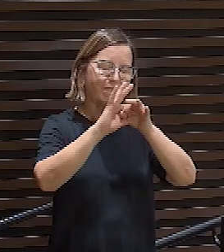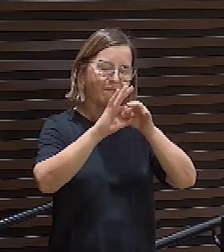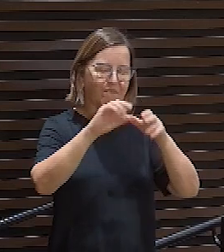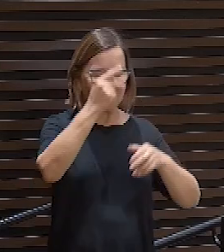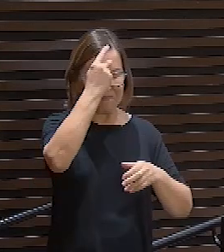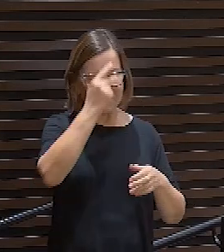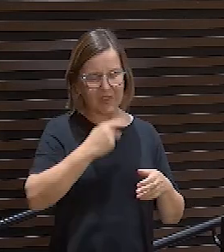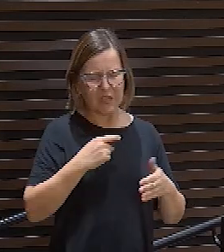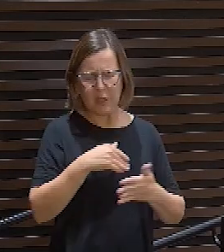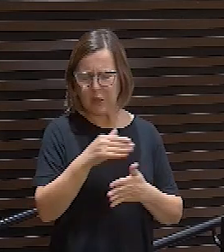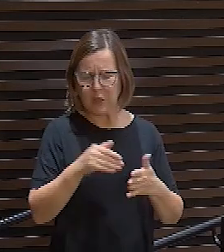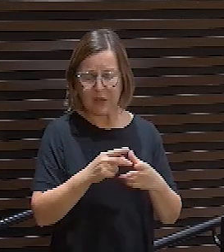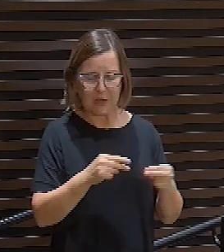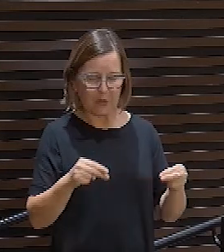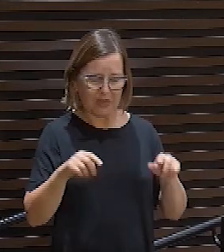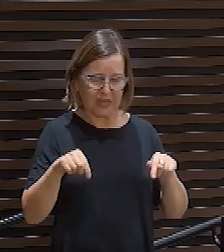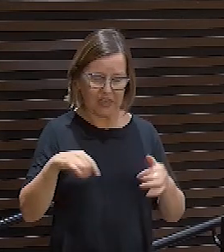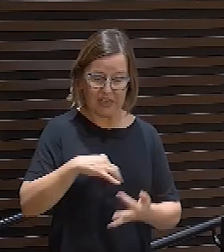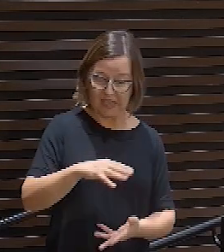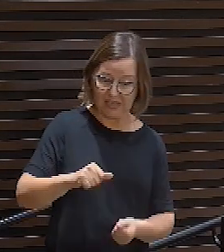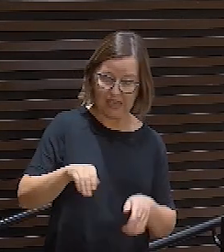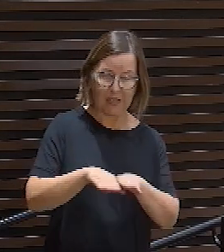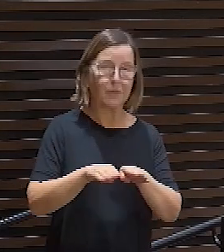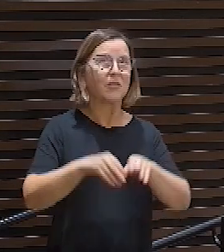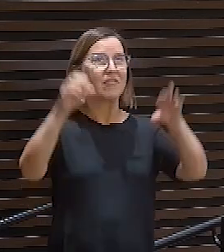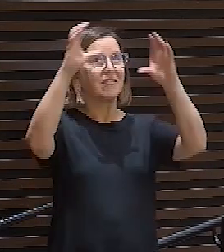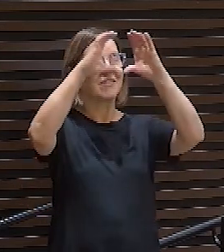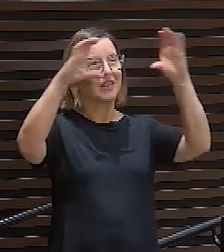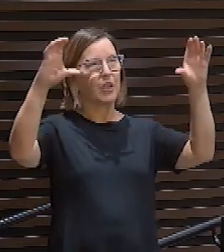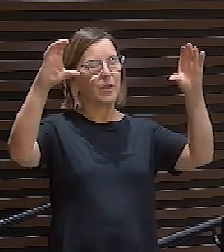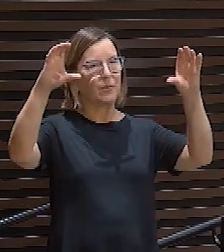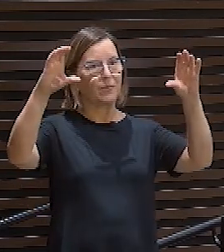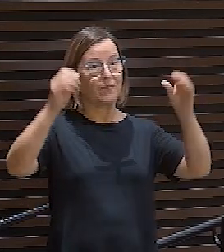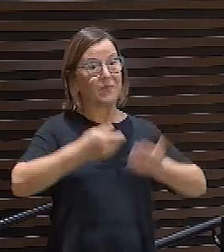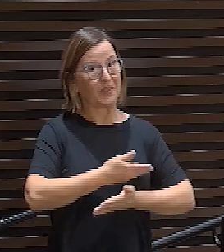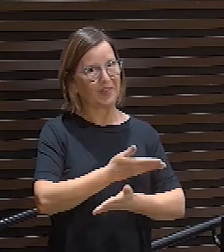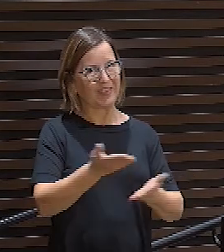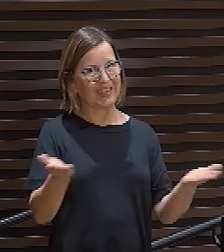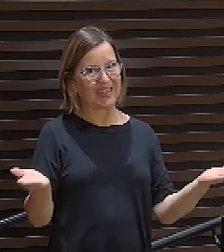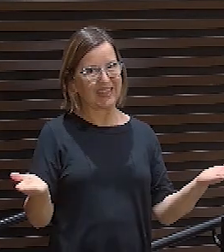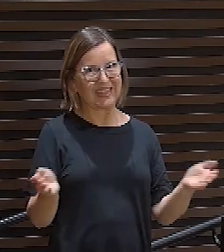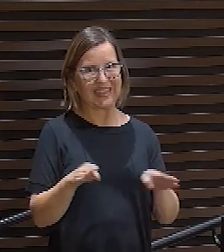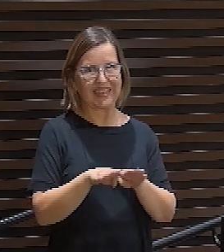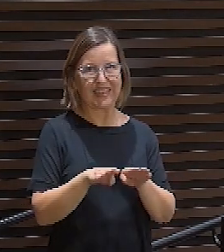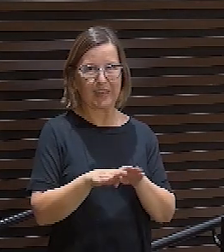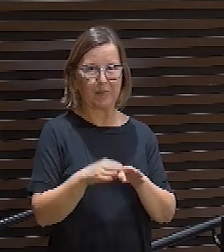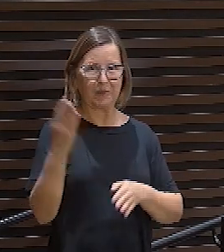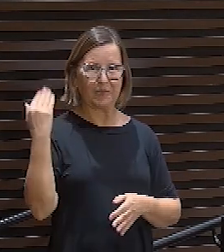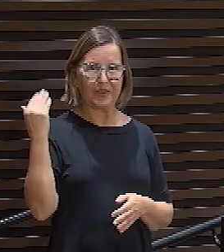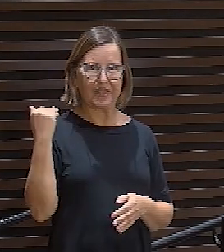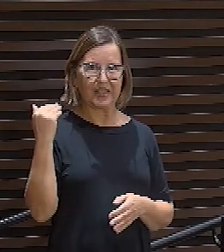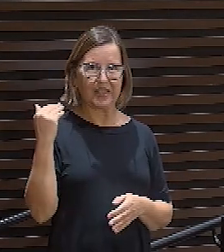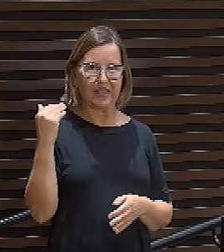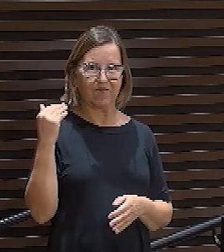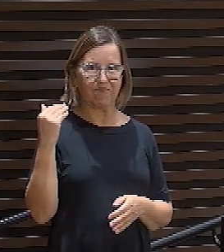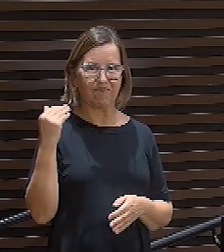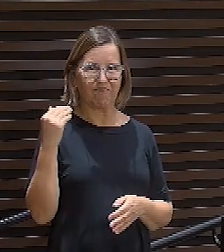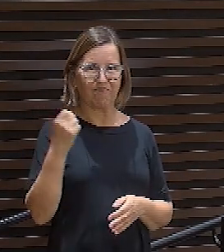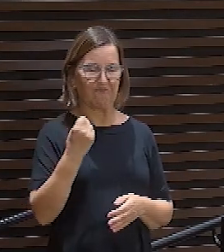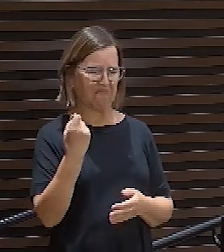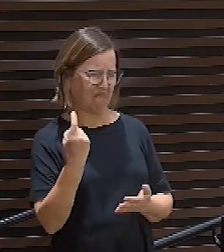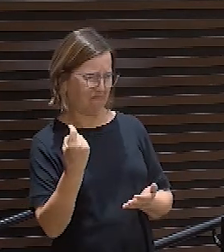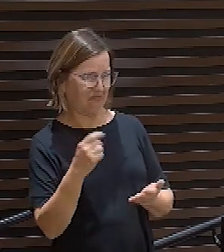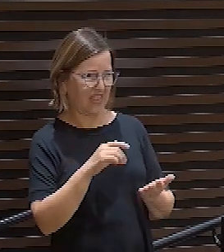quer sobre a terra, quer nos céus. E a vós outros, que também outrora éreis estranhos